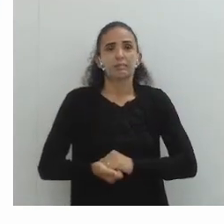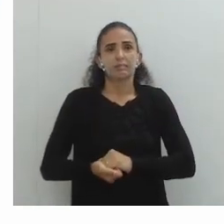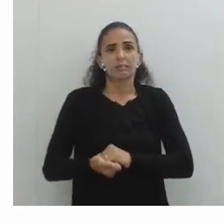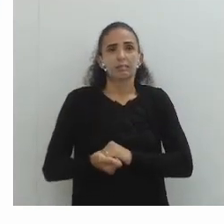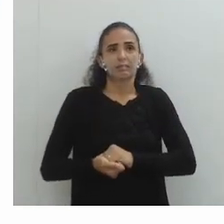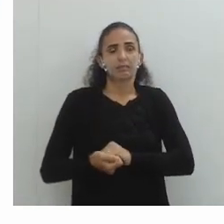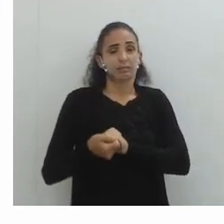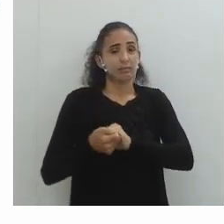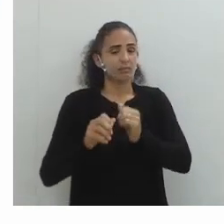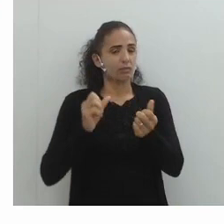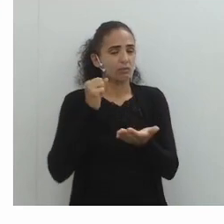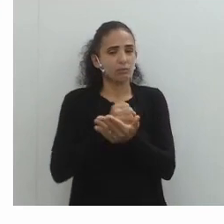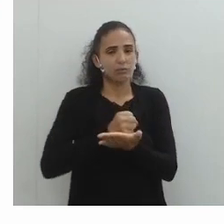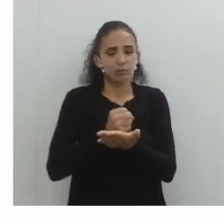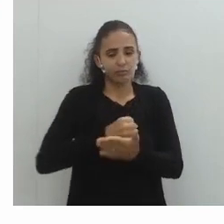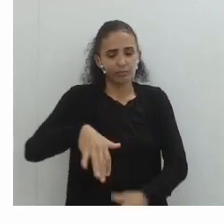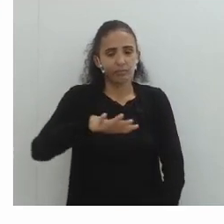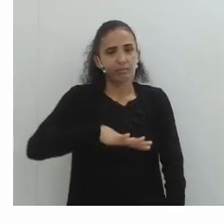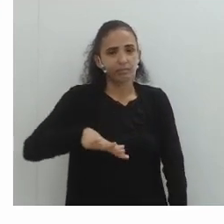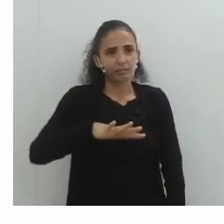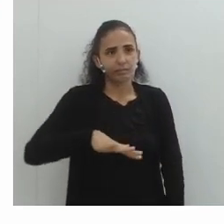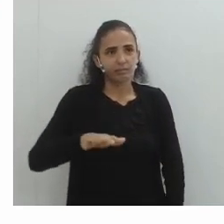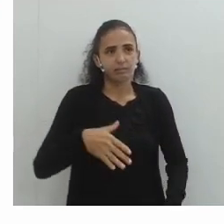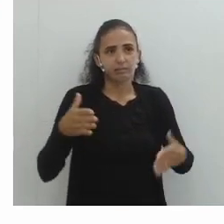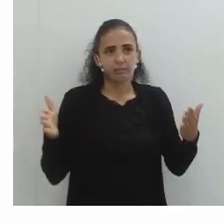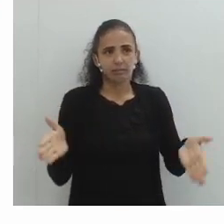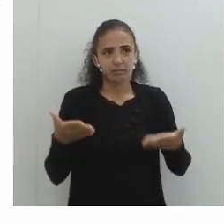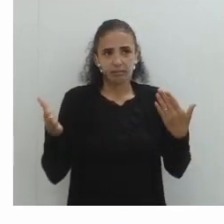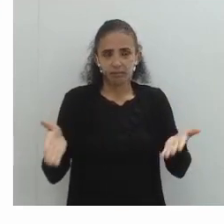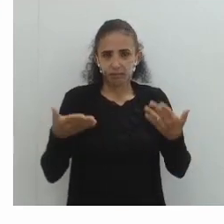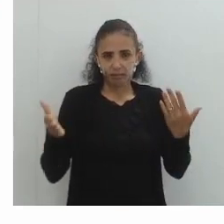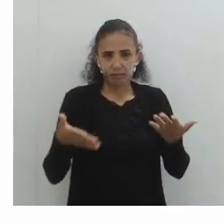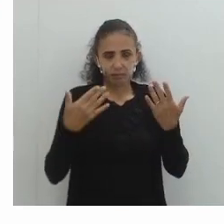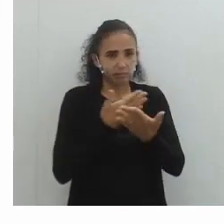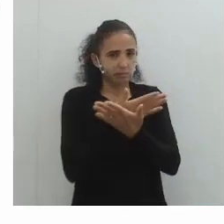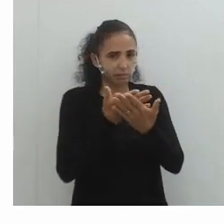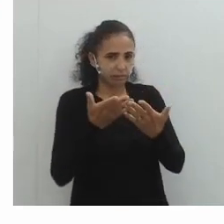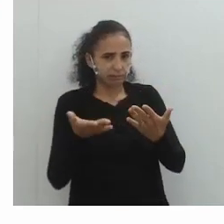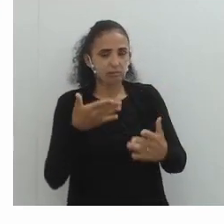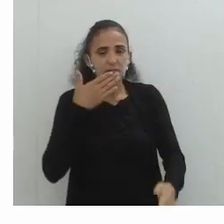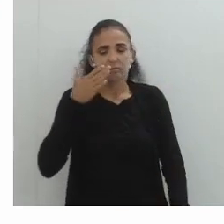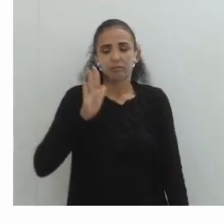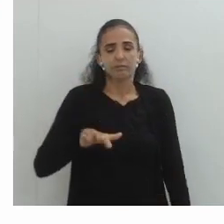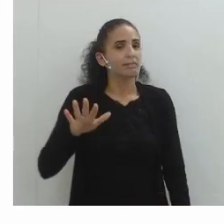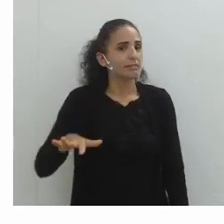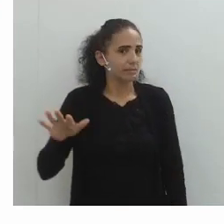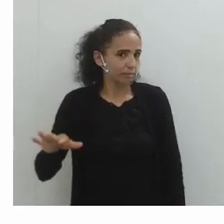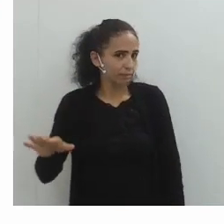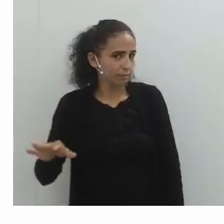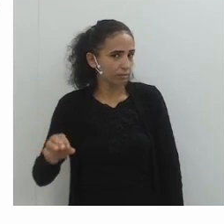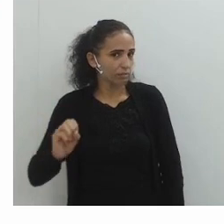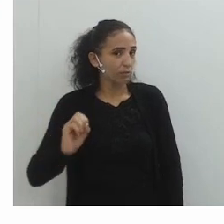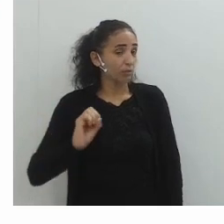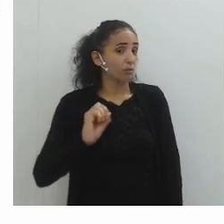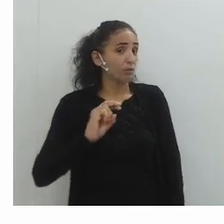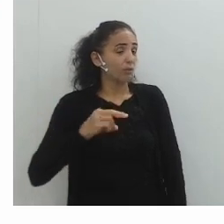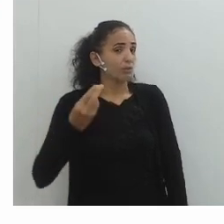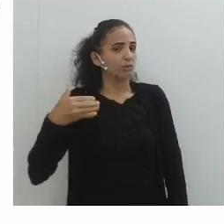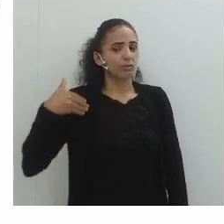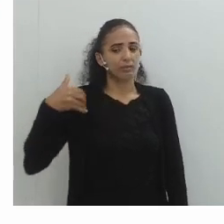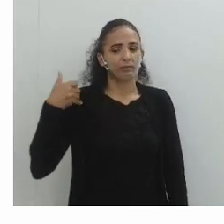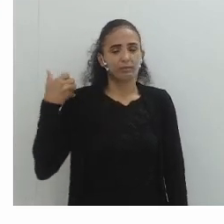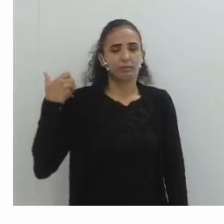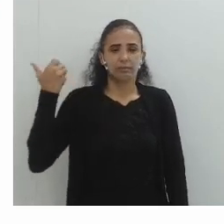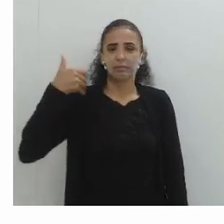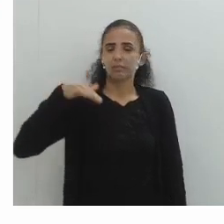jogos educativos visam estimular o impulso natural da criança ou do adulto de